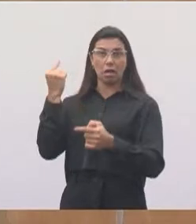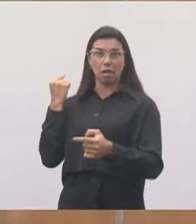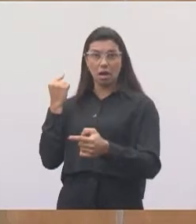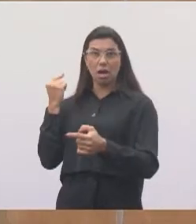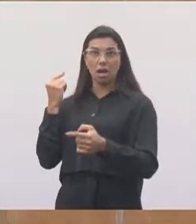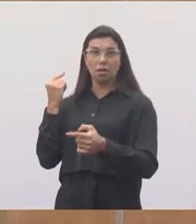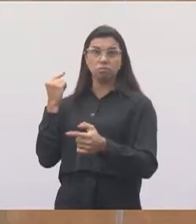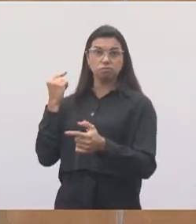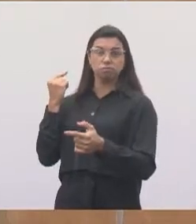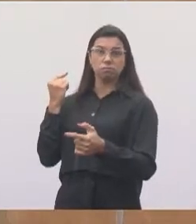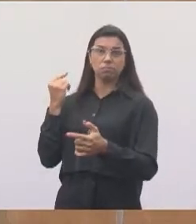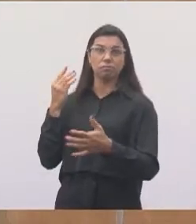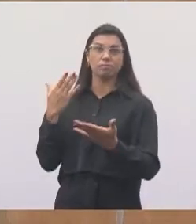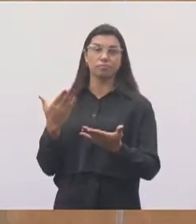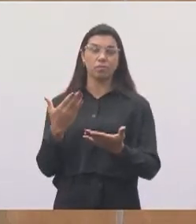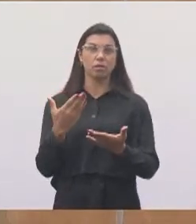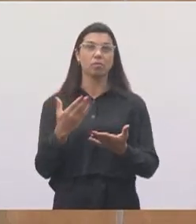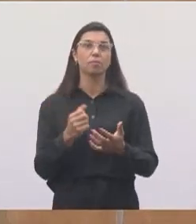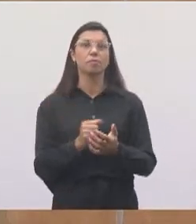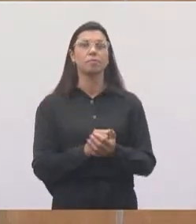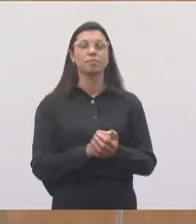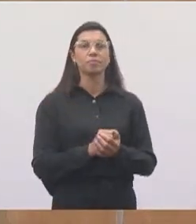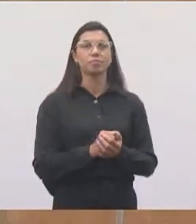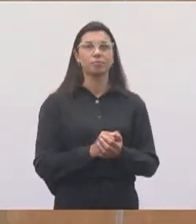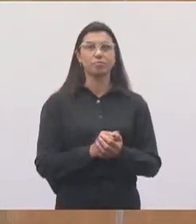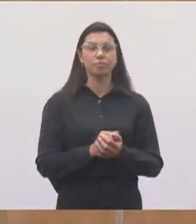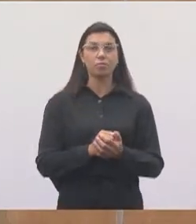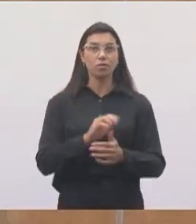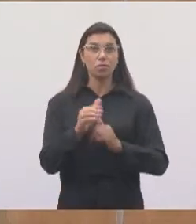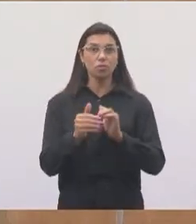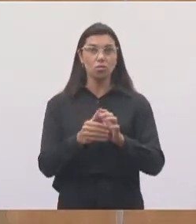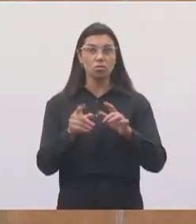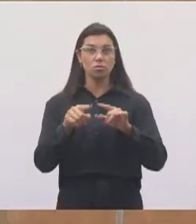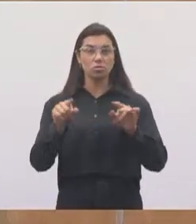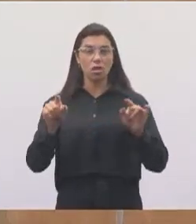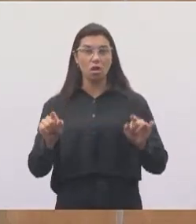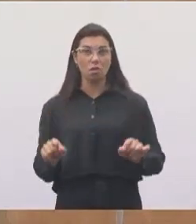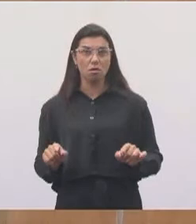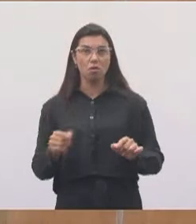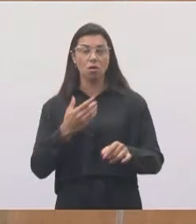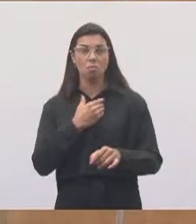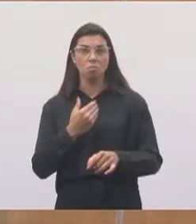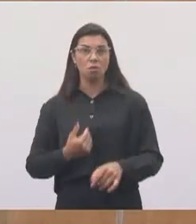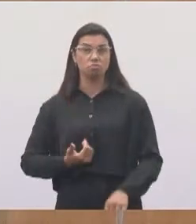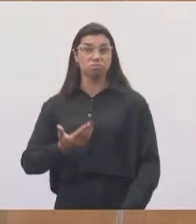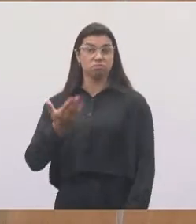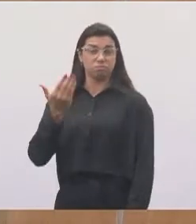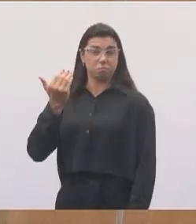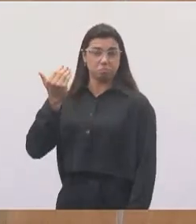sistema, do regime geral, porque todos os servidores na época, antes